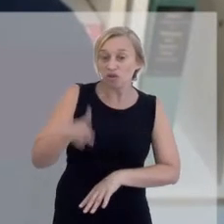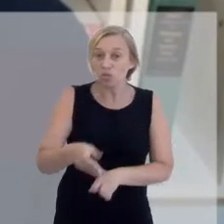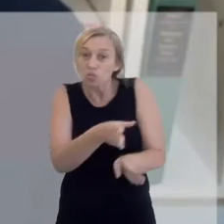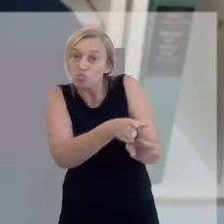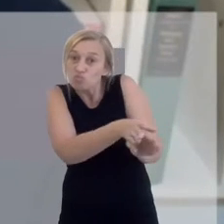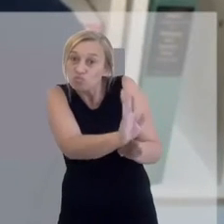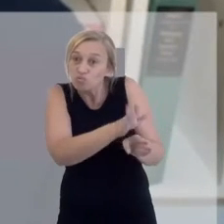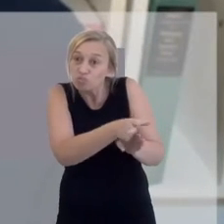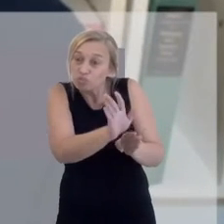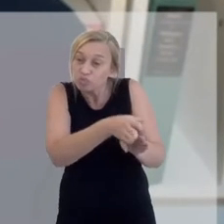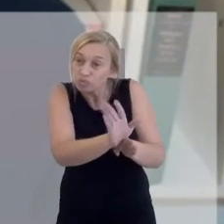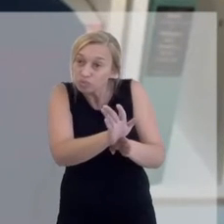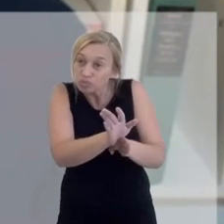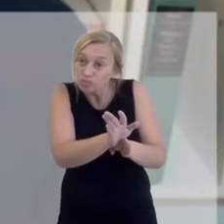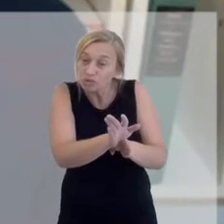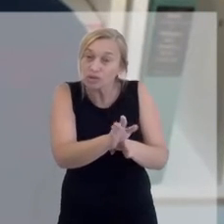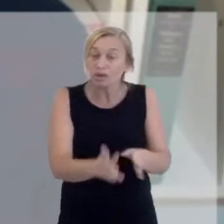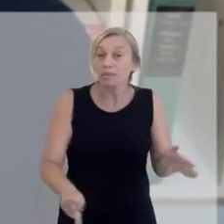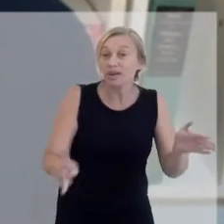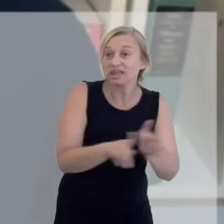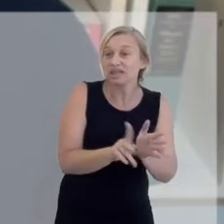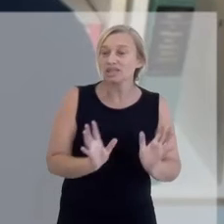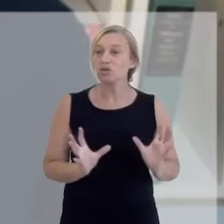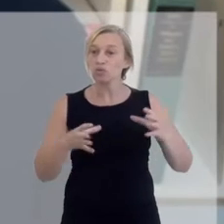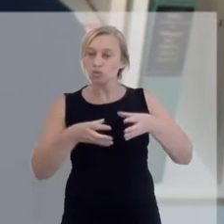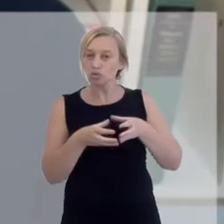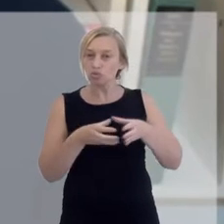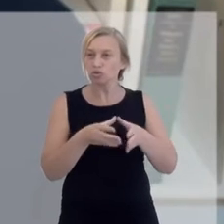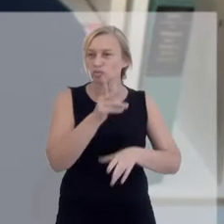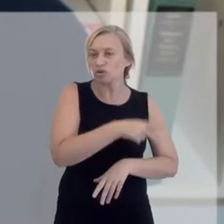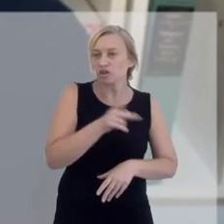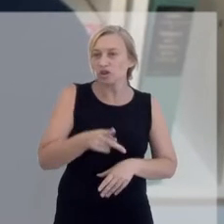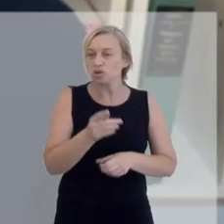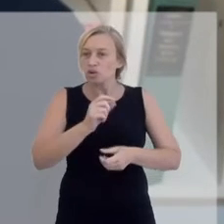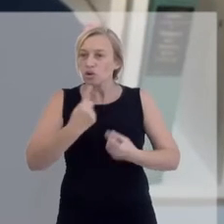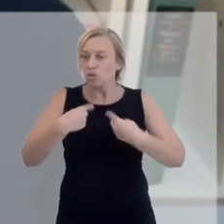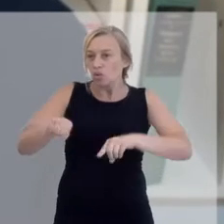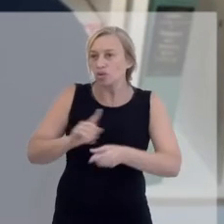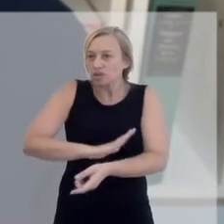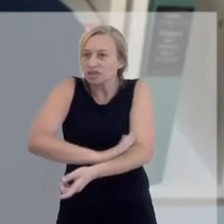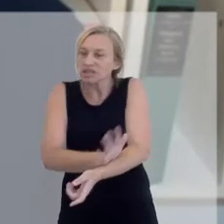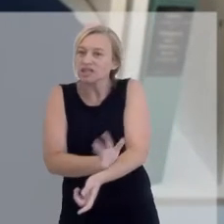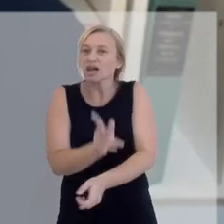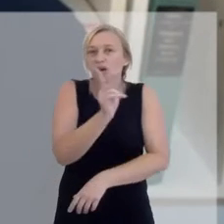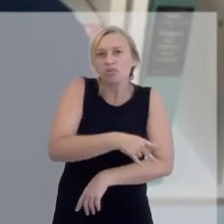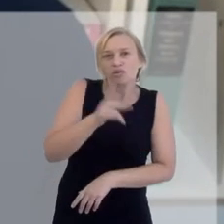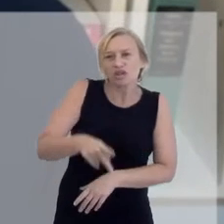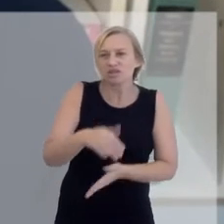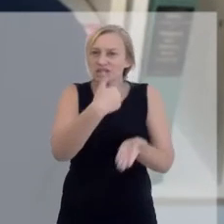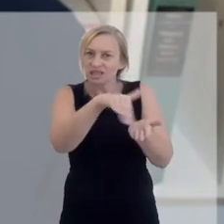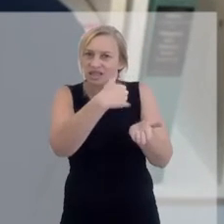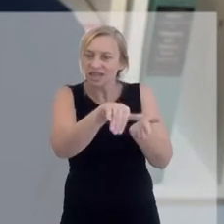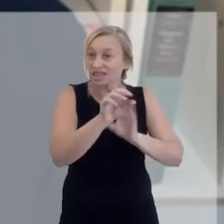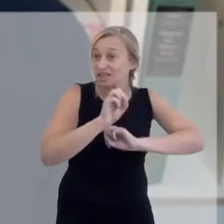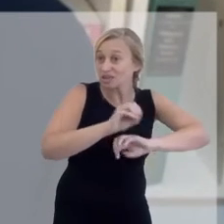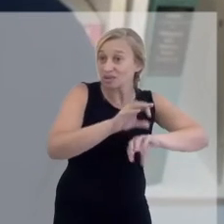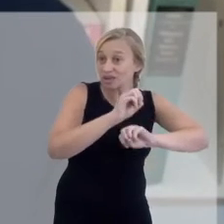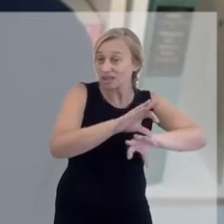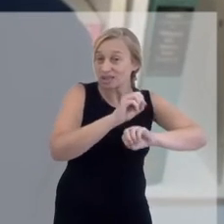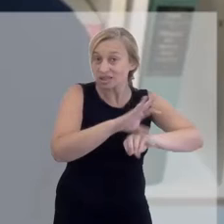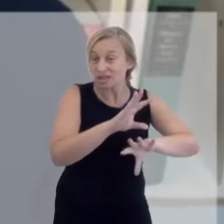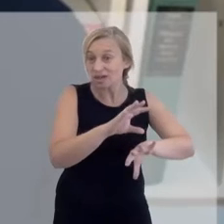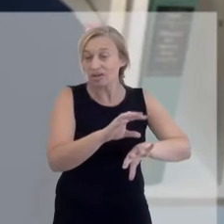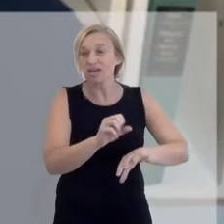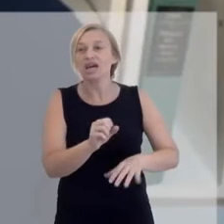de Professor Orientador e membro da Rede de Professores Antirracista, é professora regente da Secretaria Municipal de